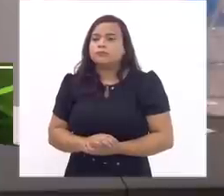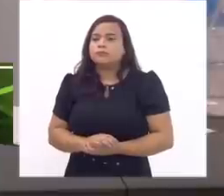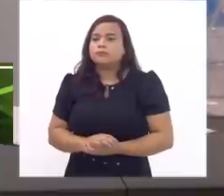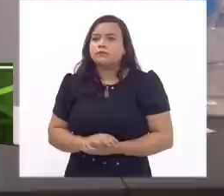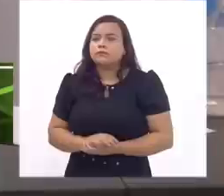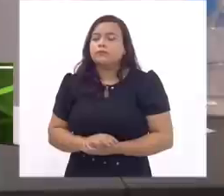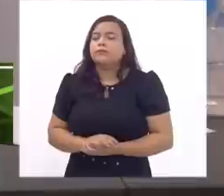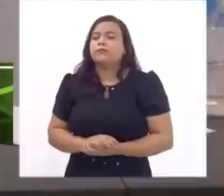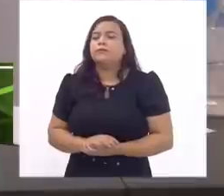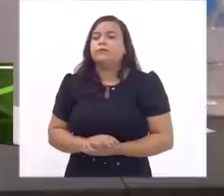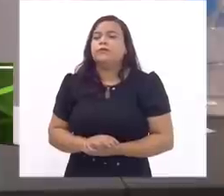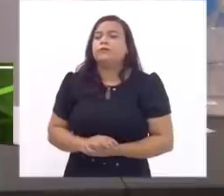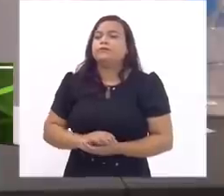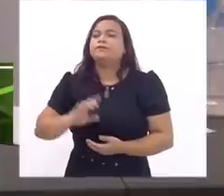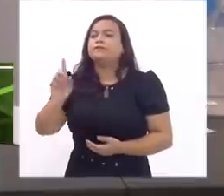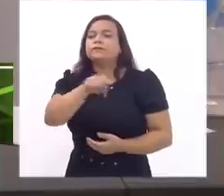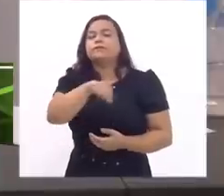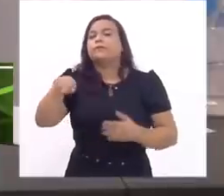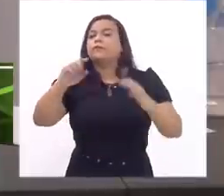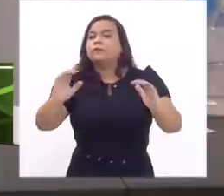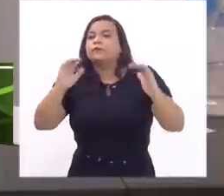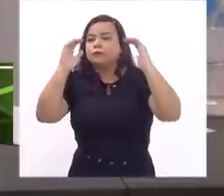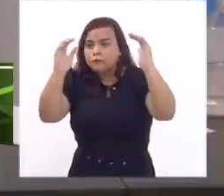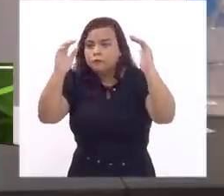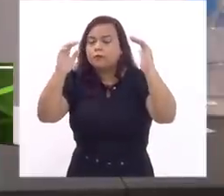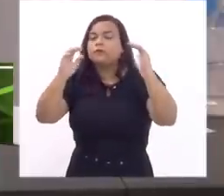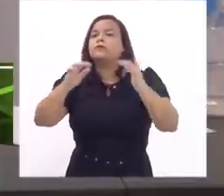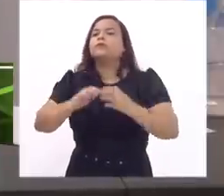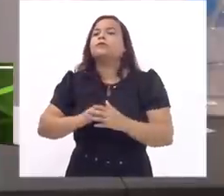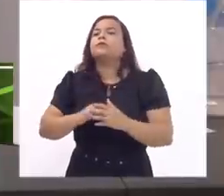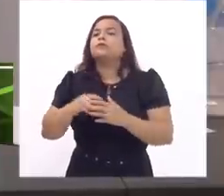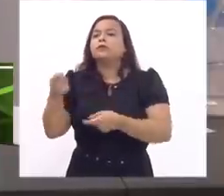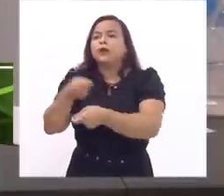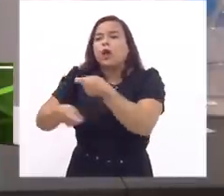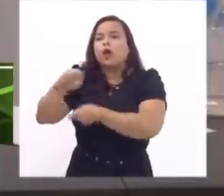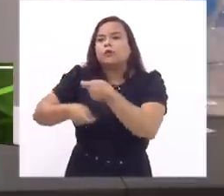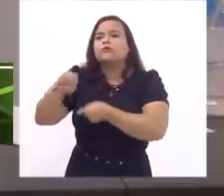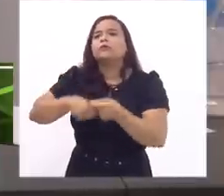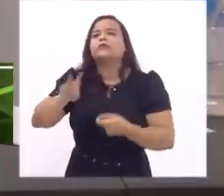Vossas Excelências, tem 2 projetos na pauta que a gente ficou de negociar para derrubar. Um